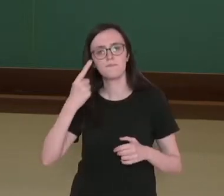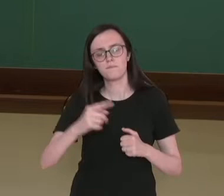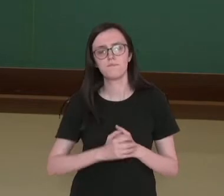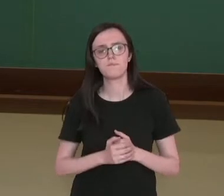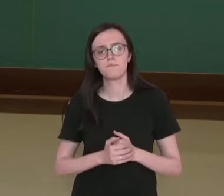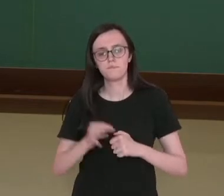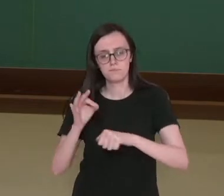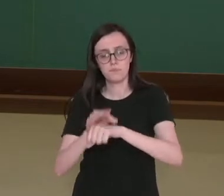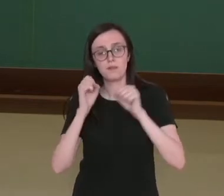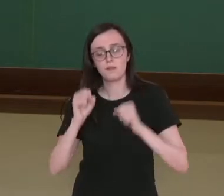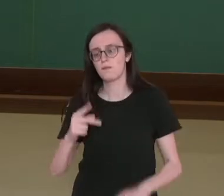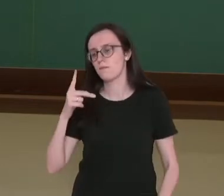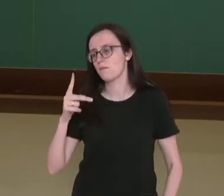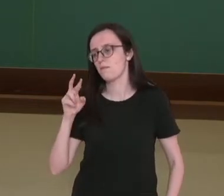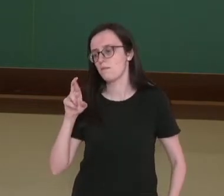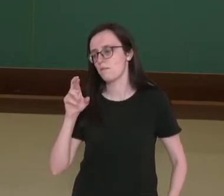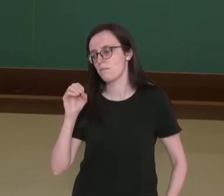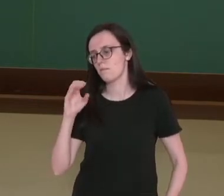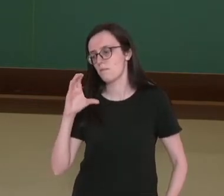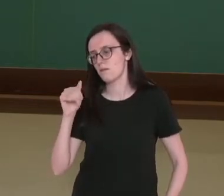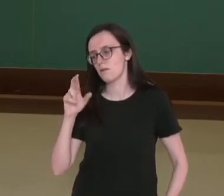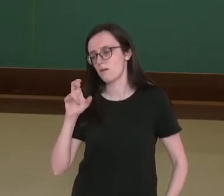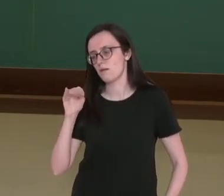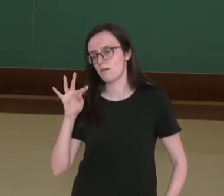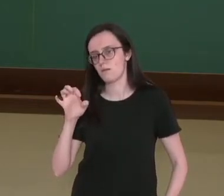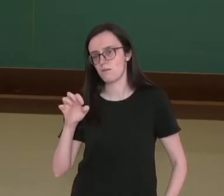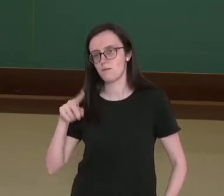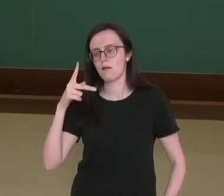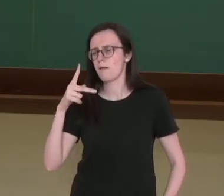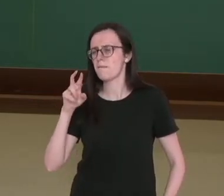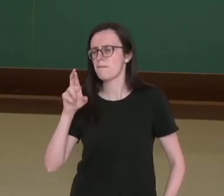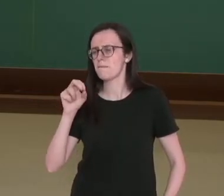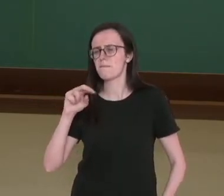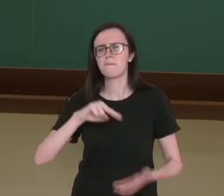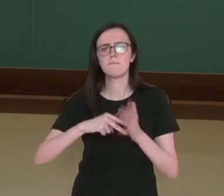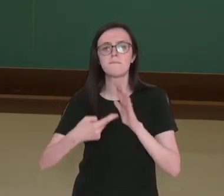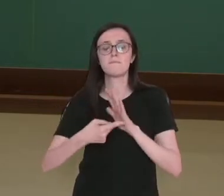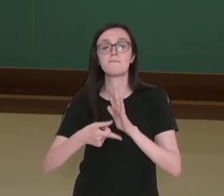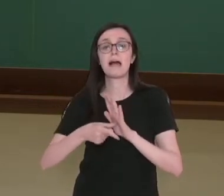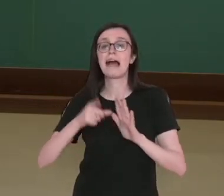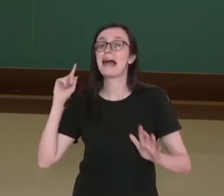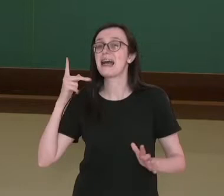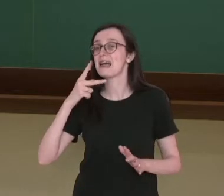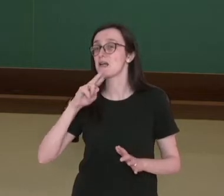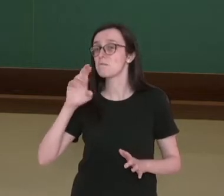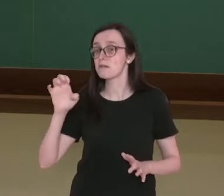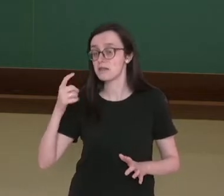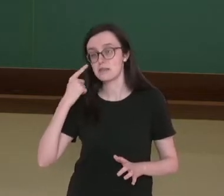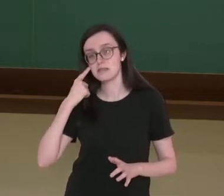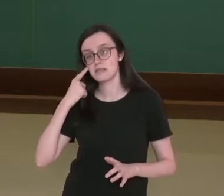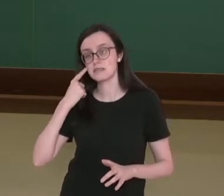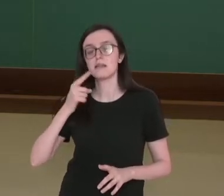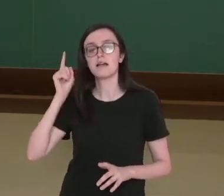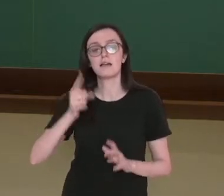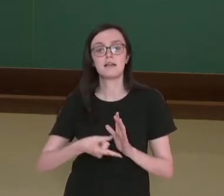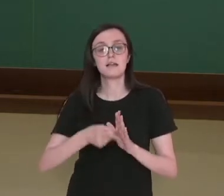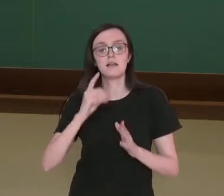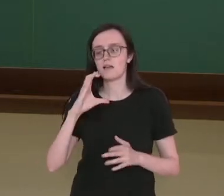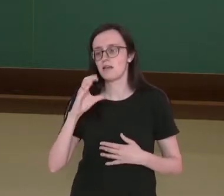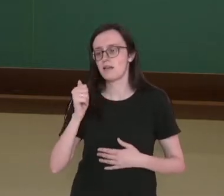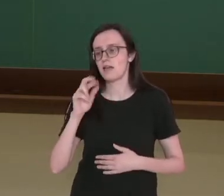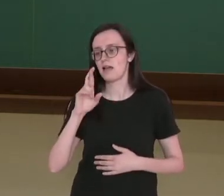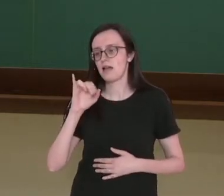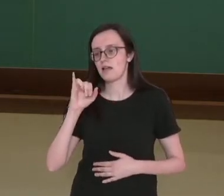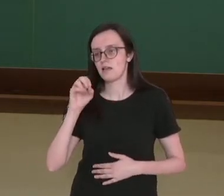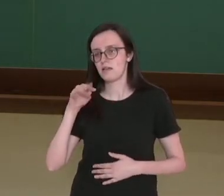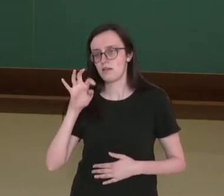pode ser procarionte. O termo, a palavra pro vem de antes. Antes, carionte vem de